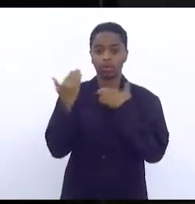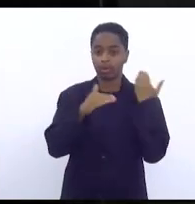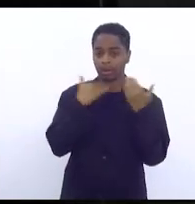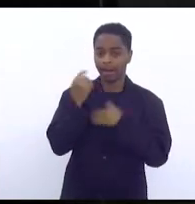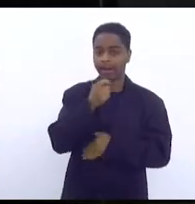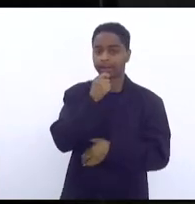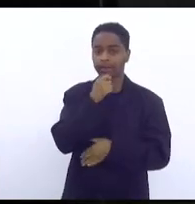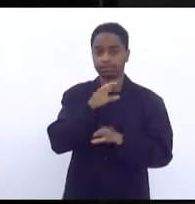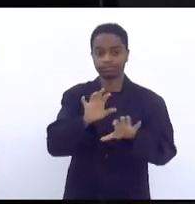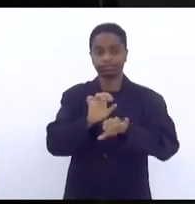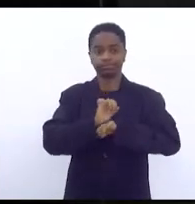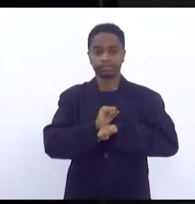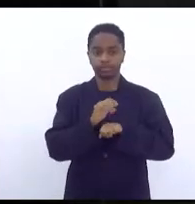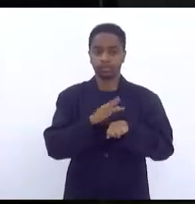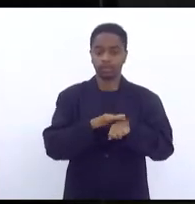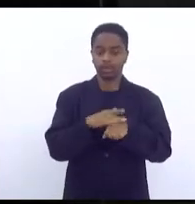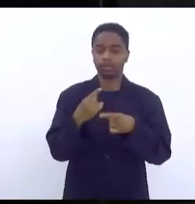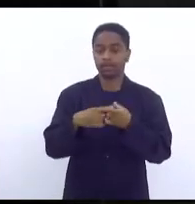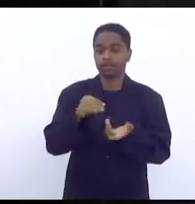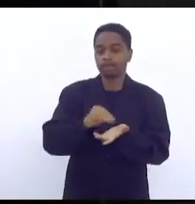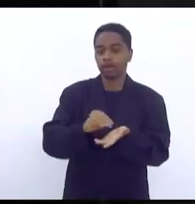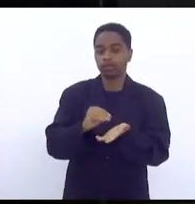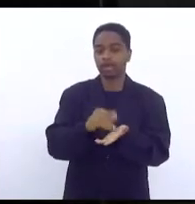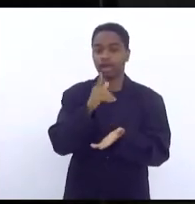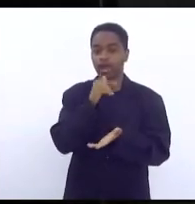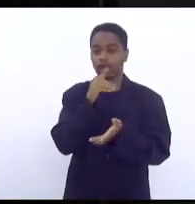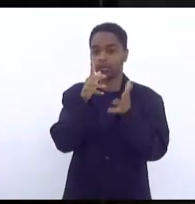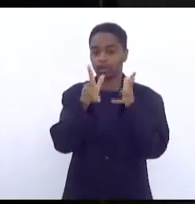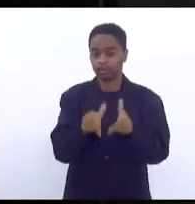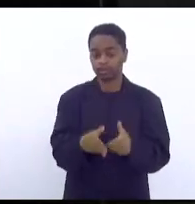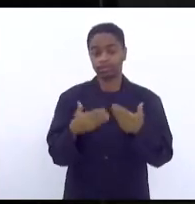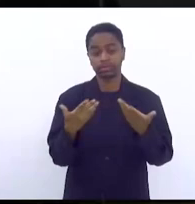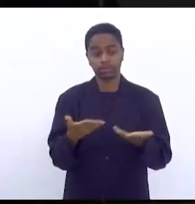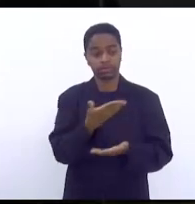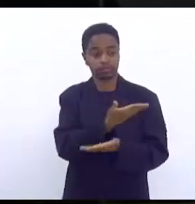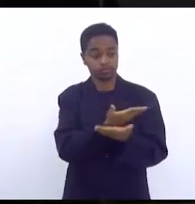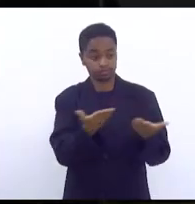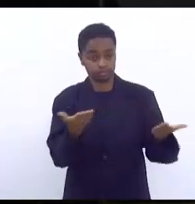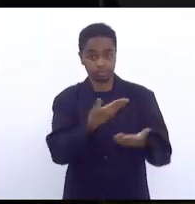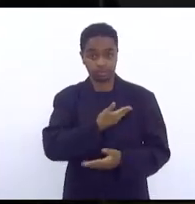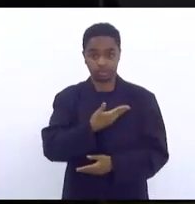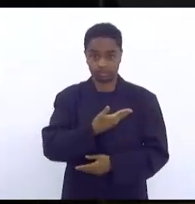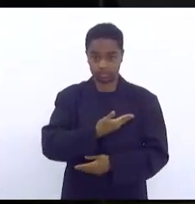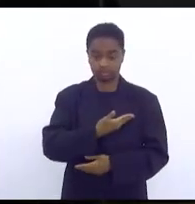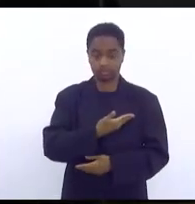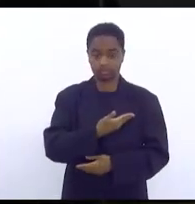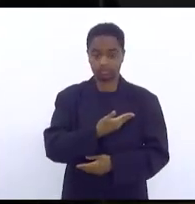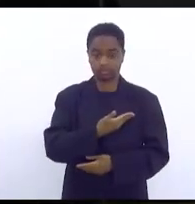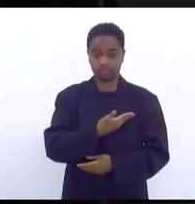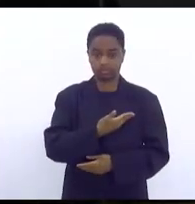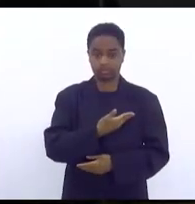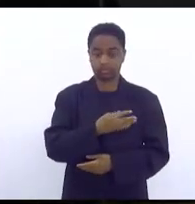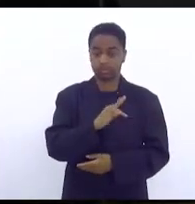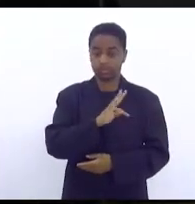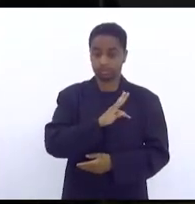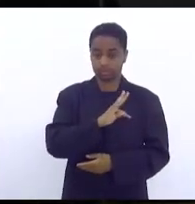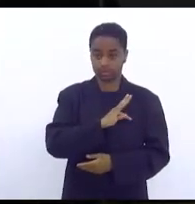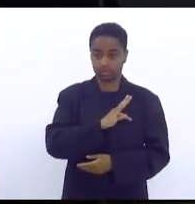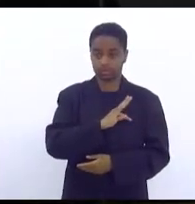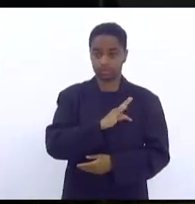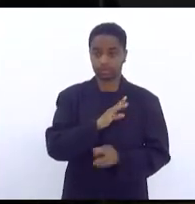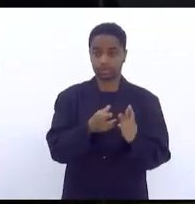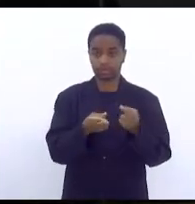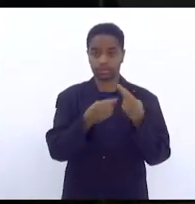tuberculose porque falta esgoto então companheiros amigos técnicos